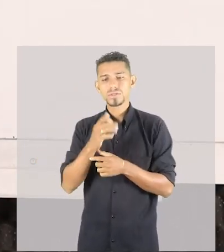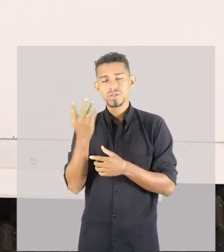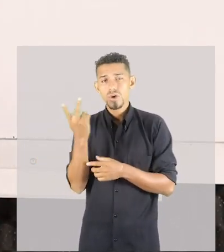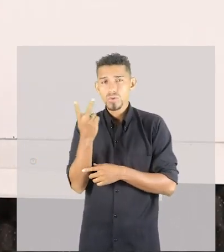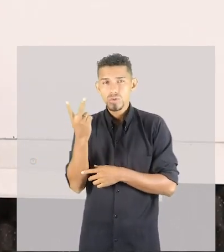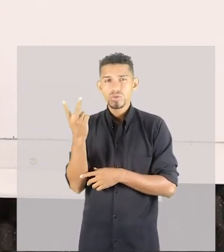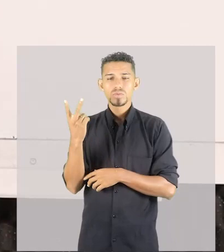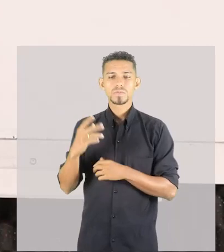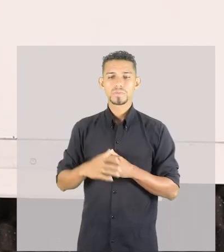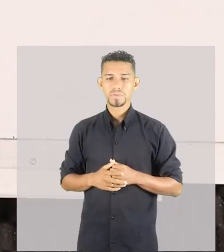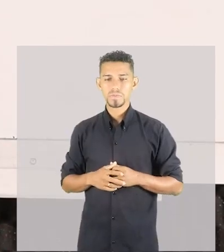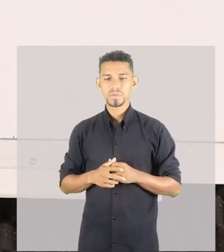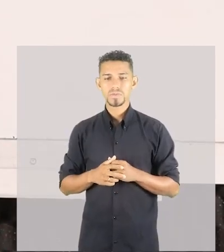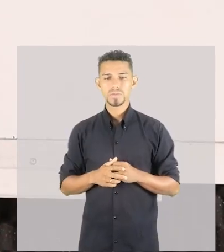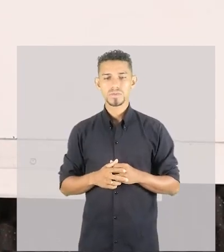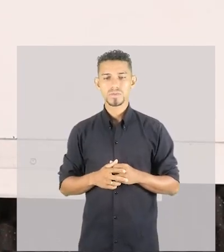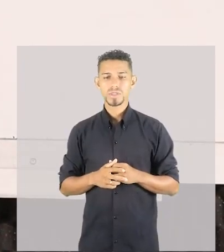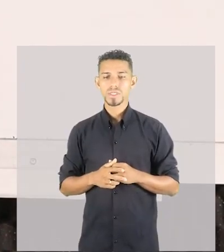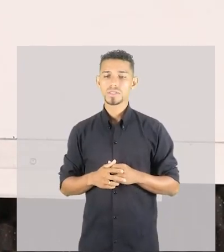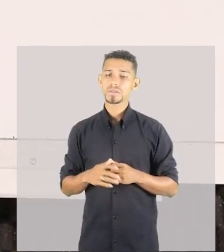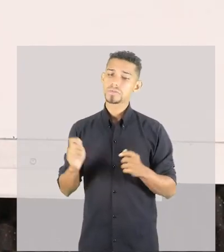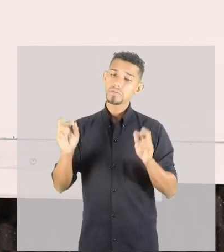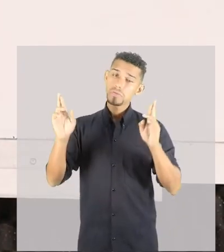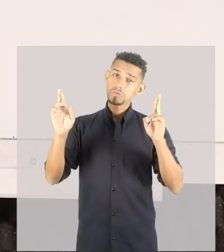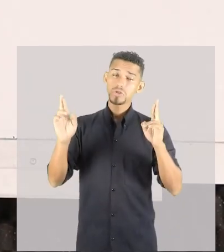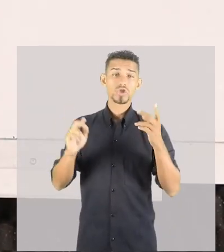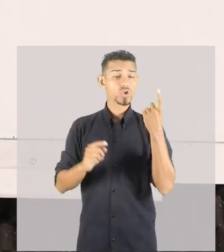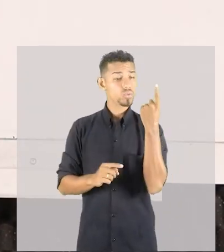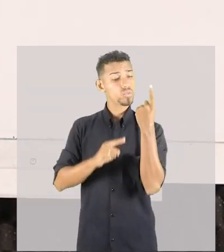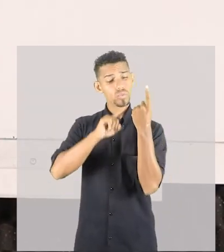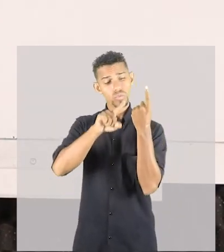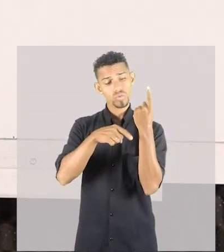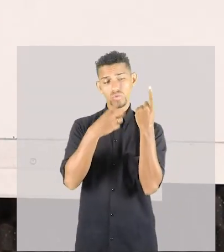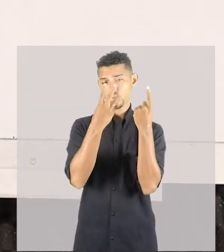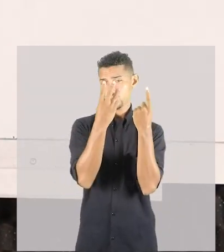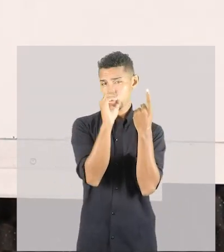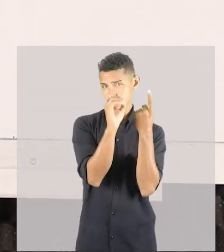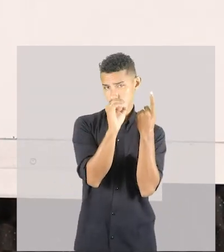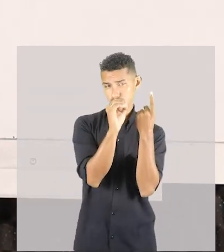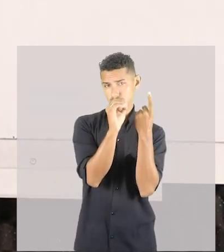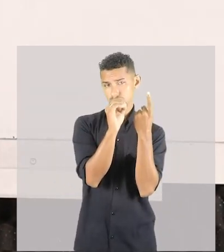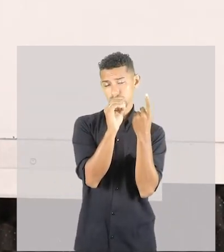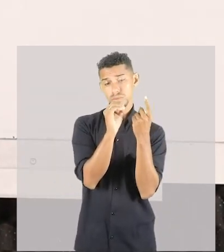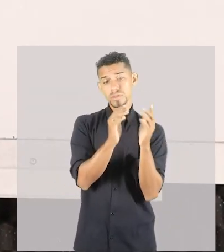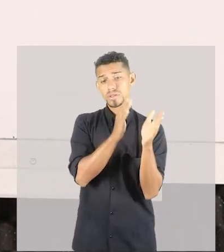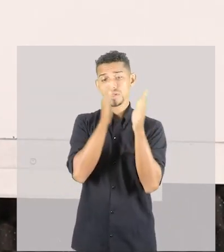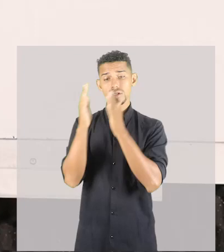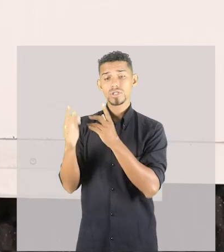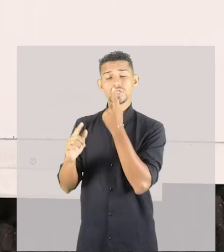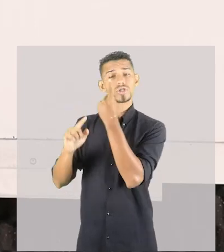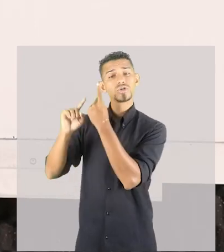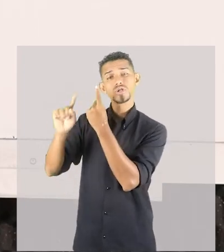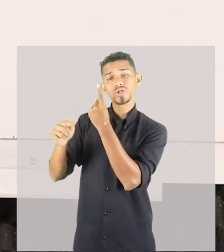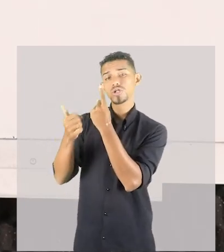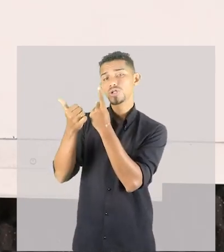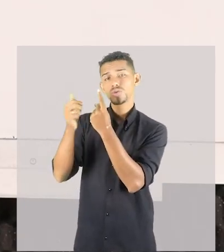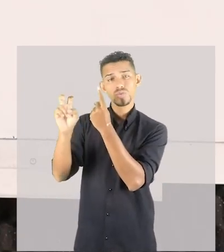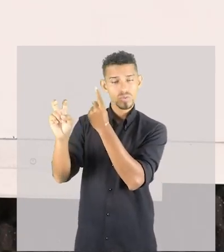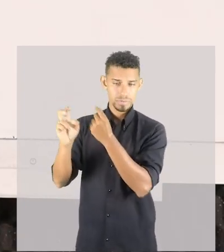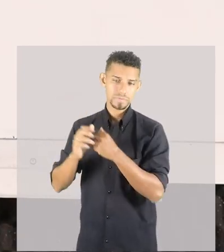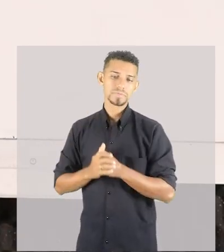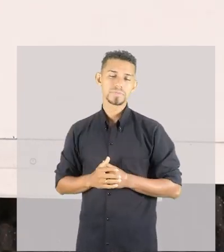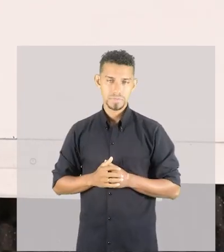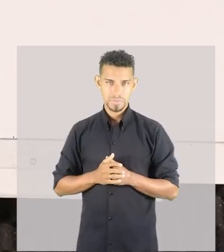esse cruzamento? A descendência esperada seria de descendentes de 1,30 m e descendentes